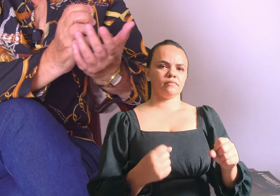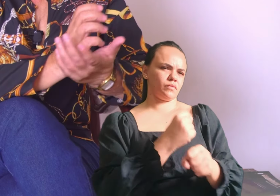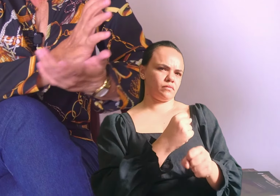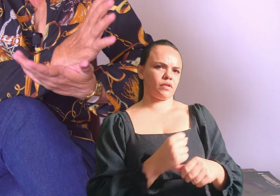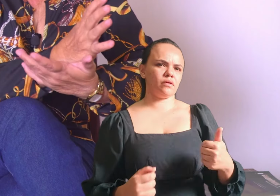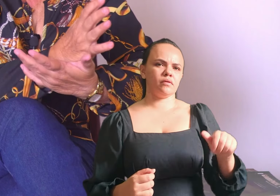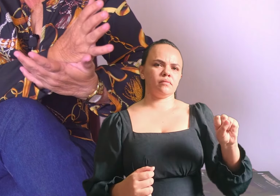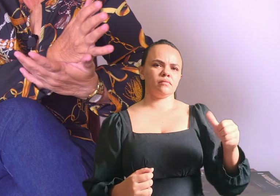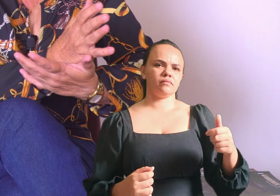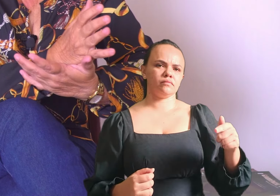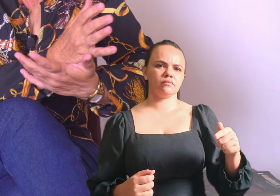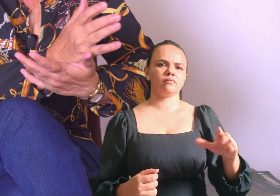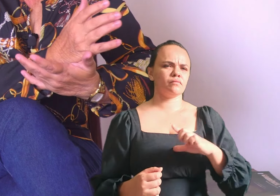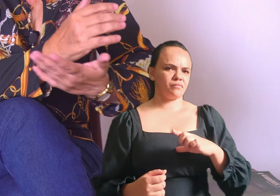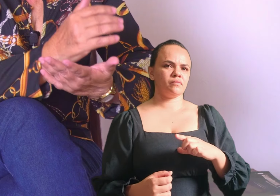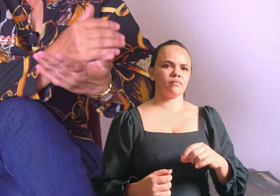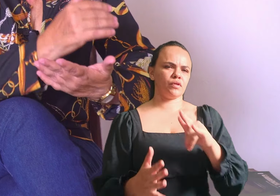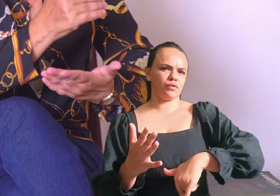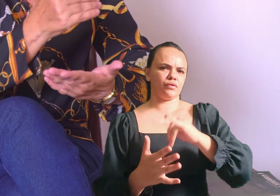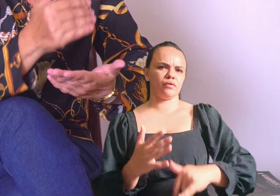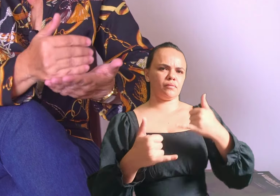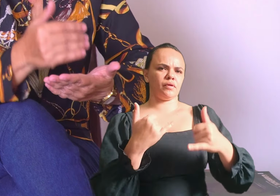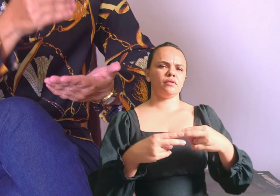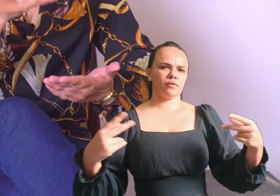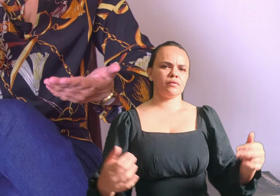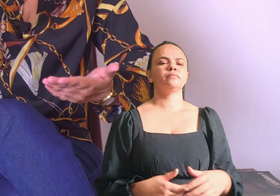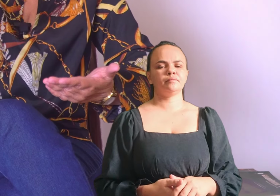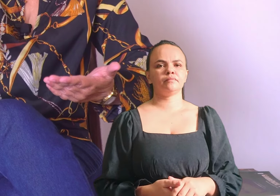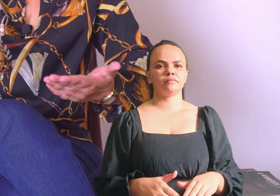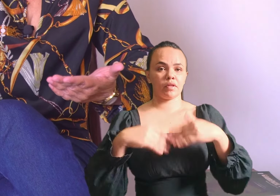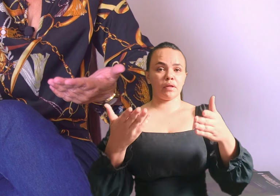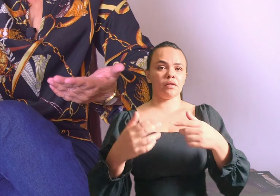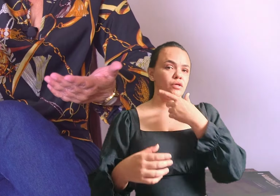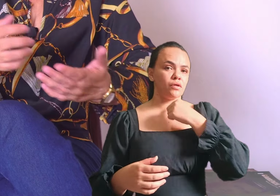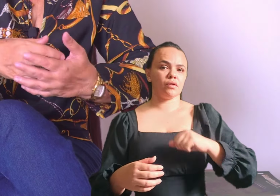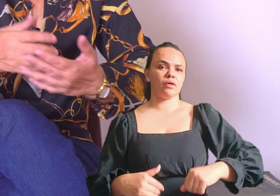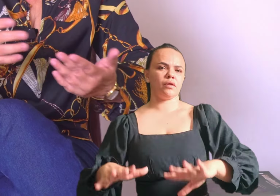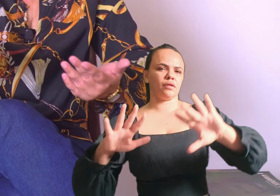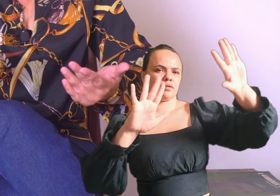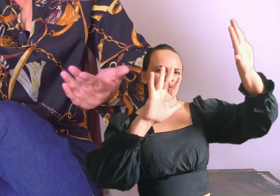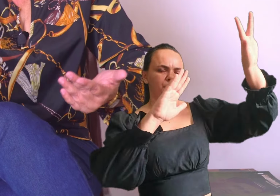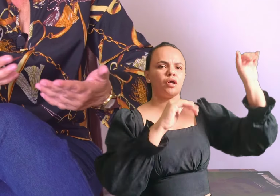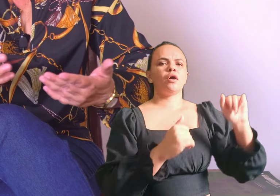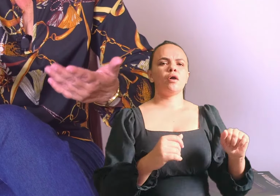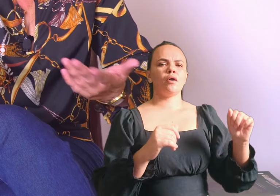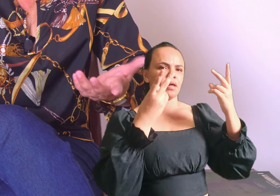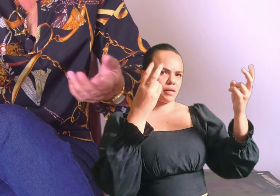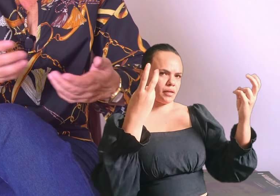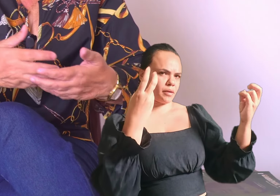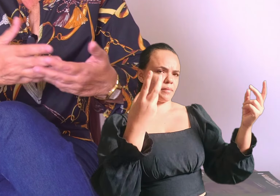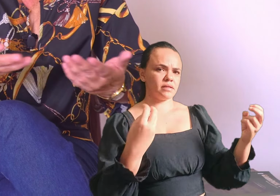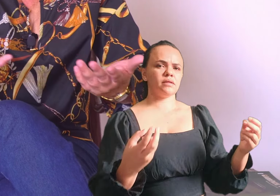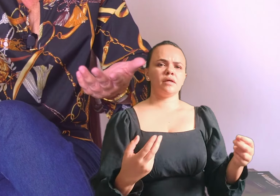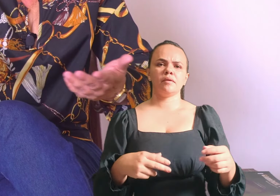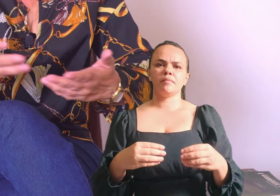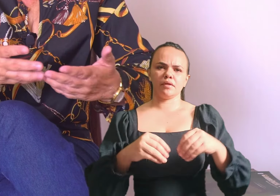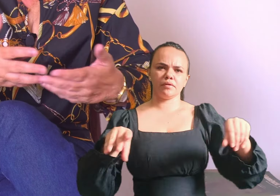ele sobe a serra e ali ele percebe que a Terra é muito boa uma terra praticamente virgem